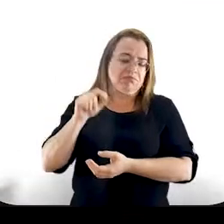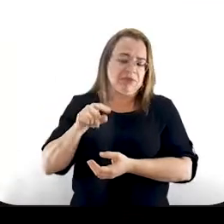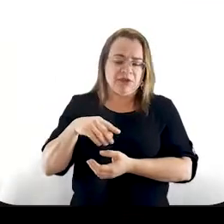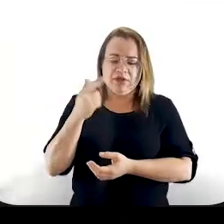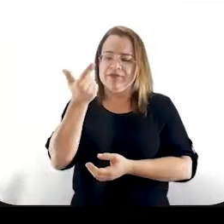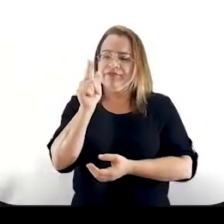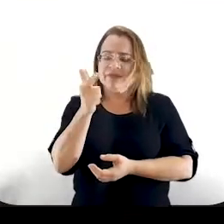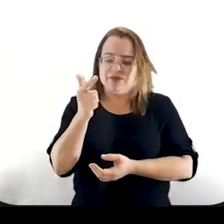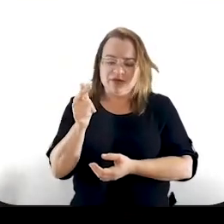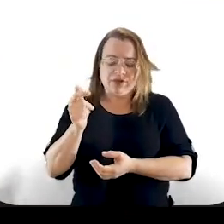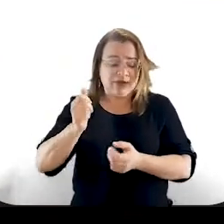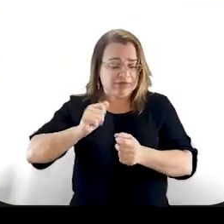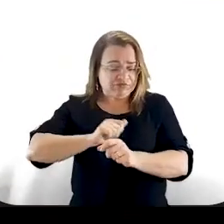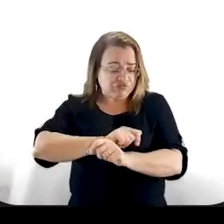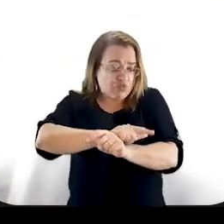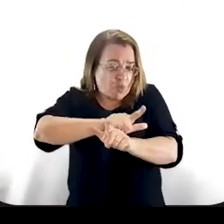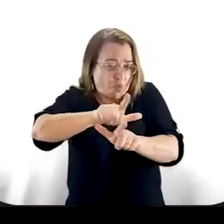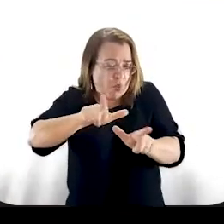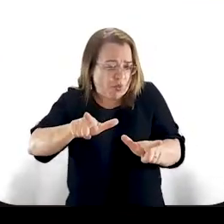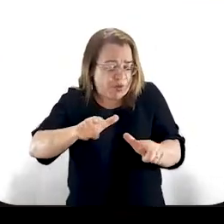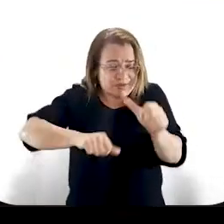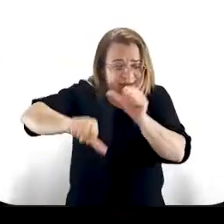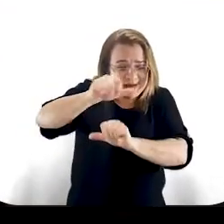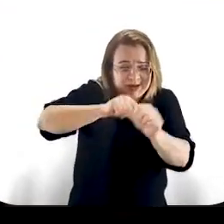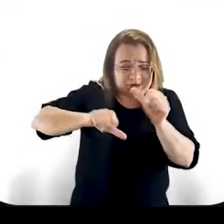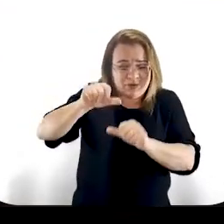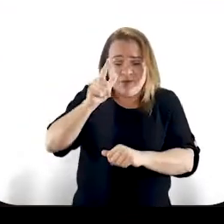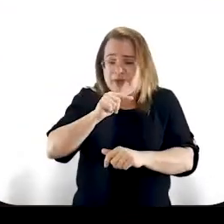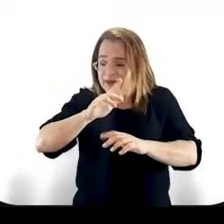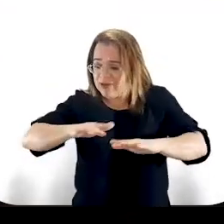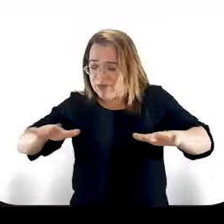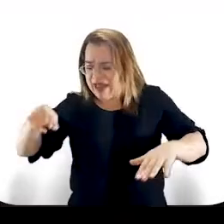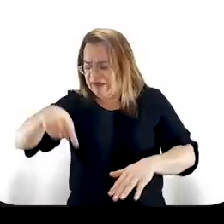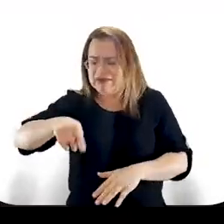antes do sertão virar mar e do mar virar sertão, aqui no Cariri,